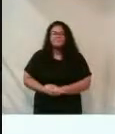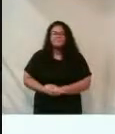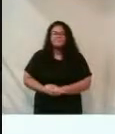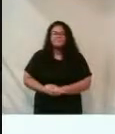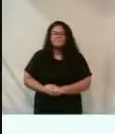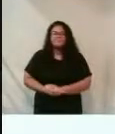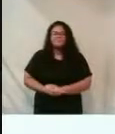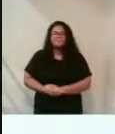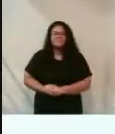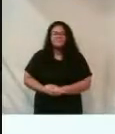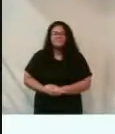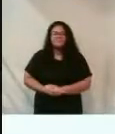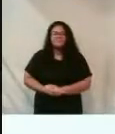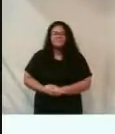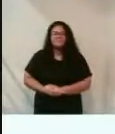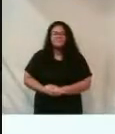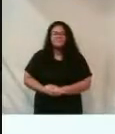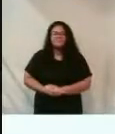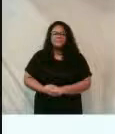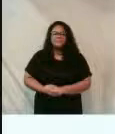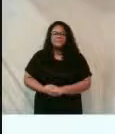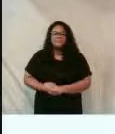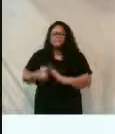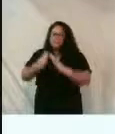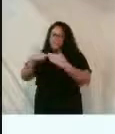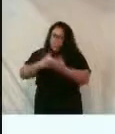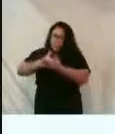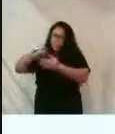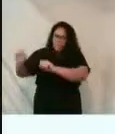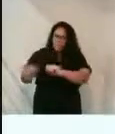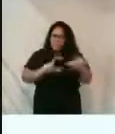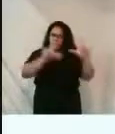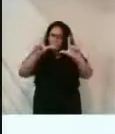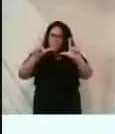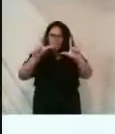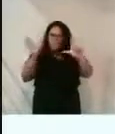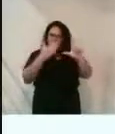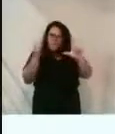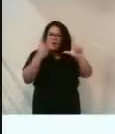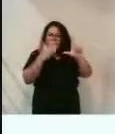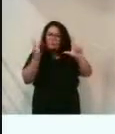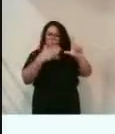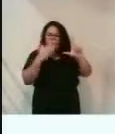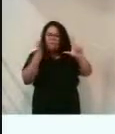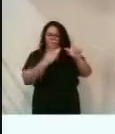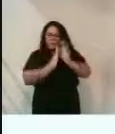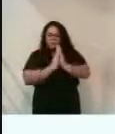Alguém pode carregar a minha apresentação? Por gentileza.